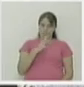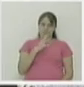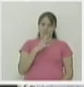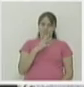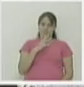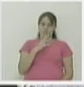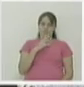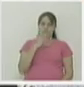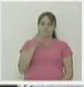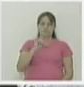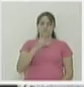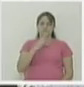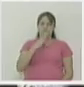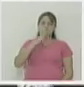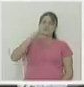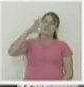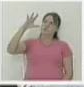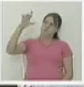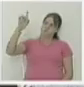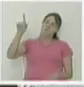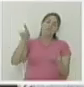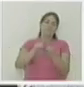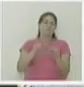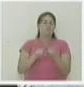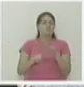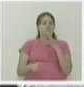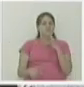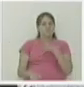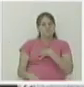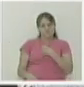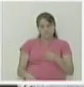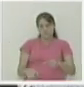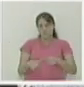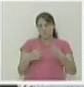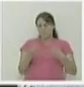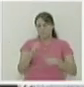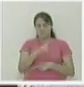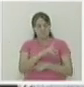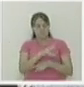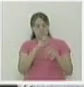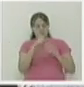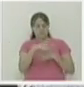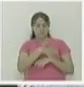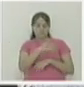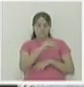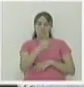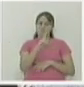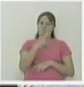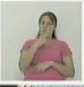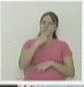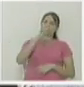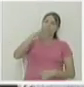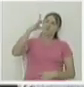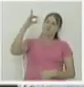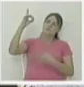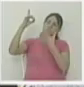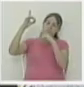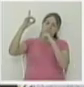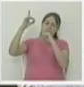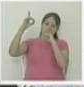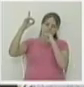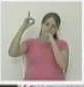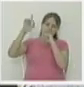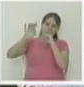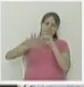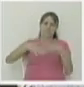Se conhecessem o Pai, também nos reconheceriam como filhos de Deus. E ainda